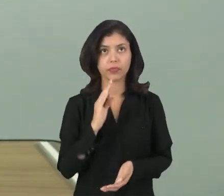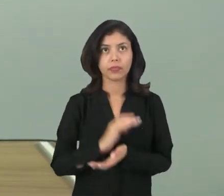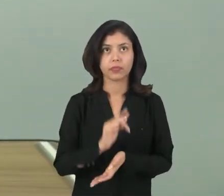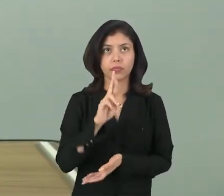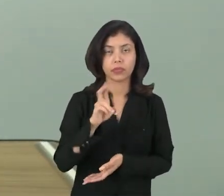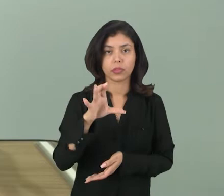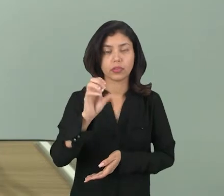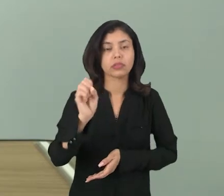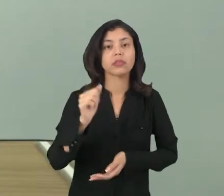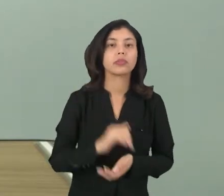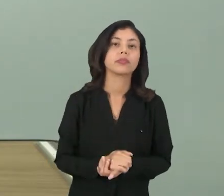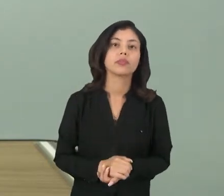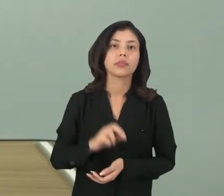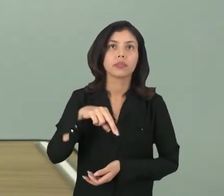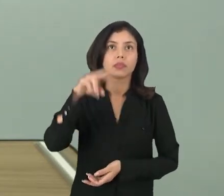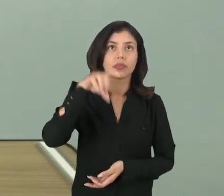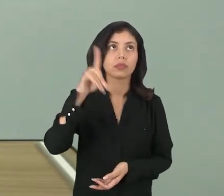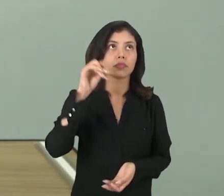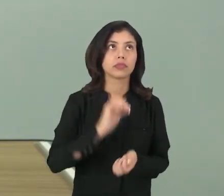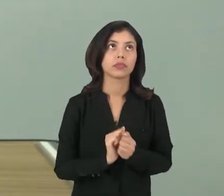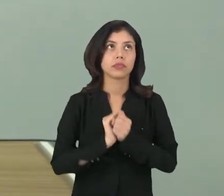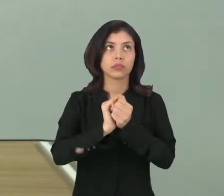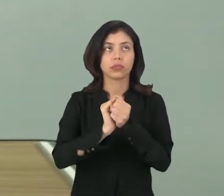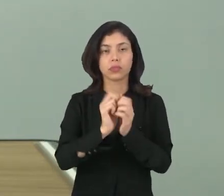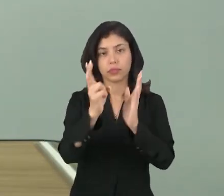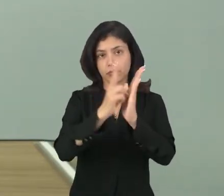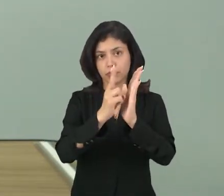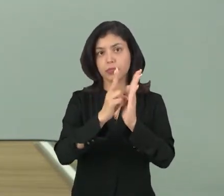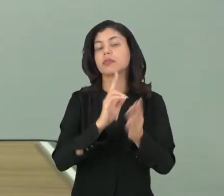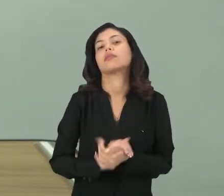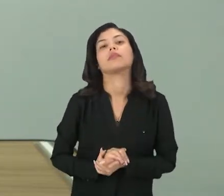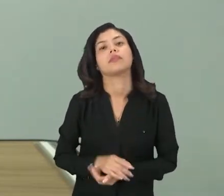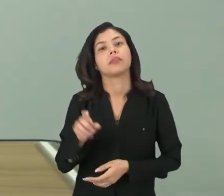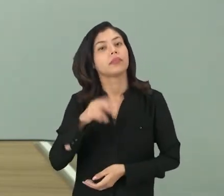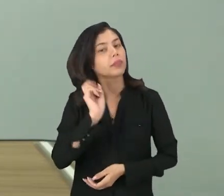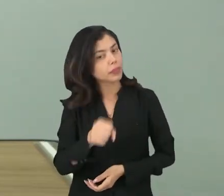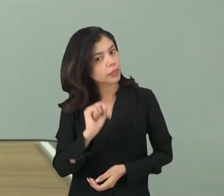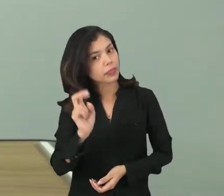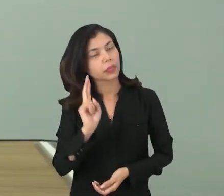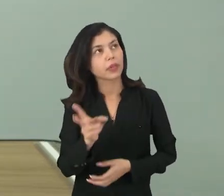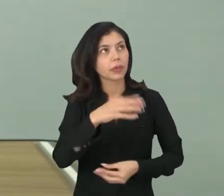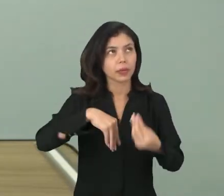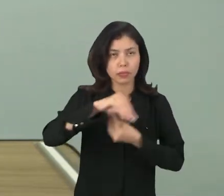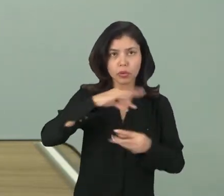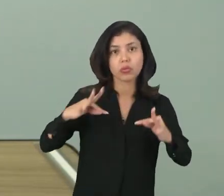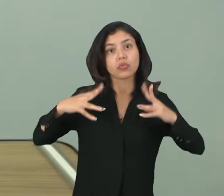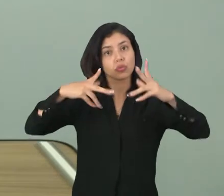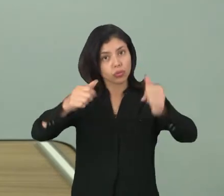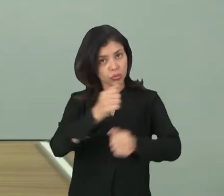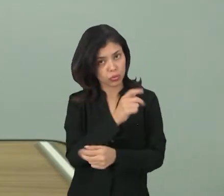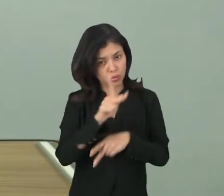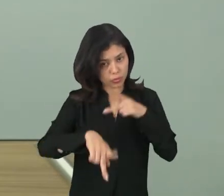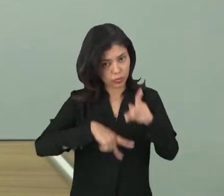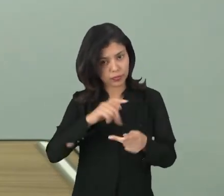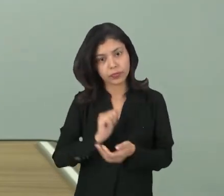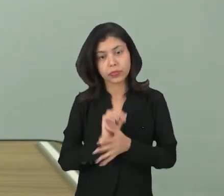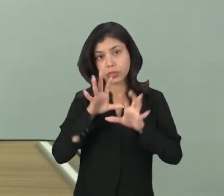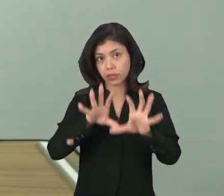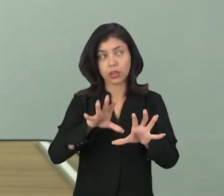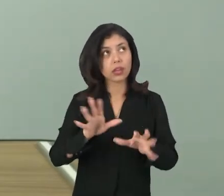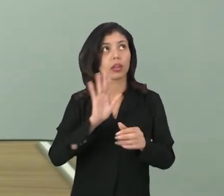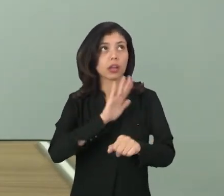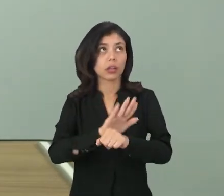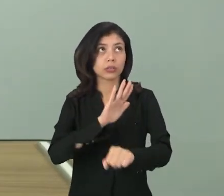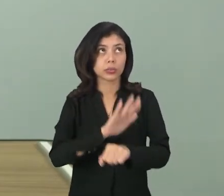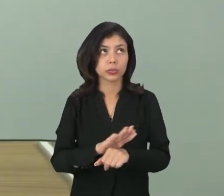turcos, isso mesmo, de nordestinos com indígenas, isso mesmo. Nós temos a mistura de todos esses povos e isso